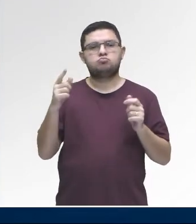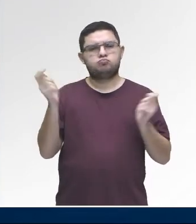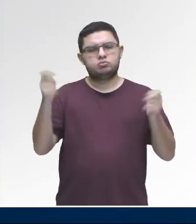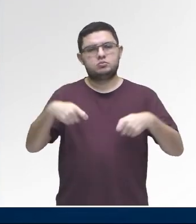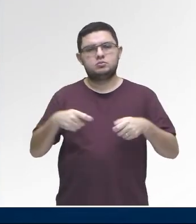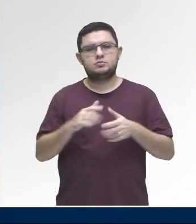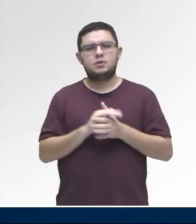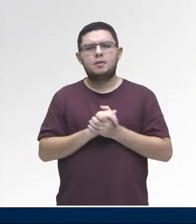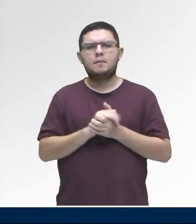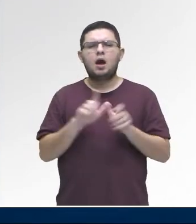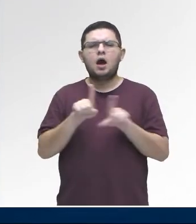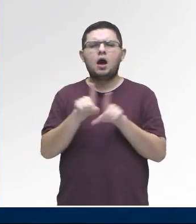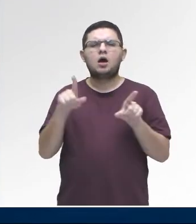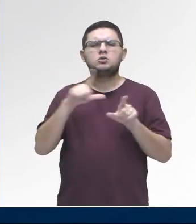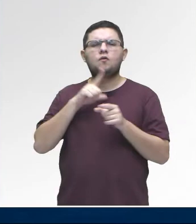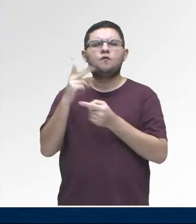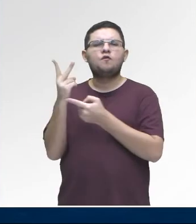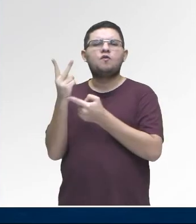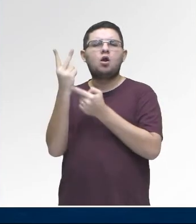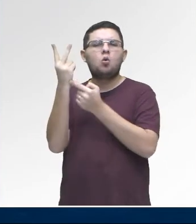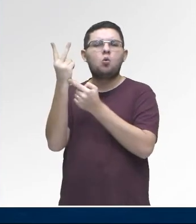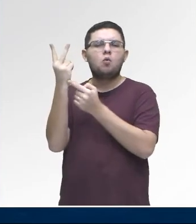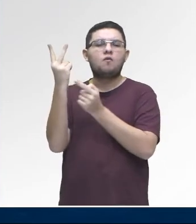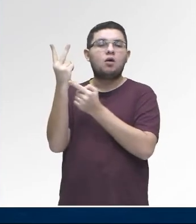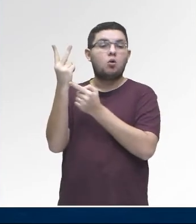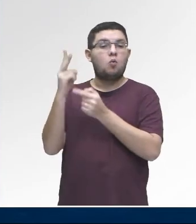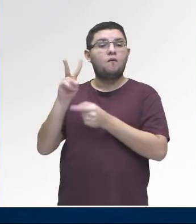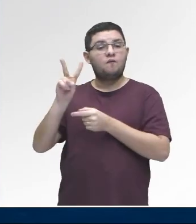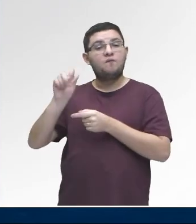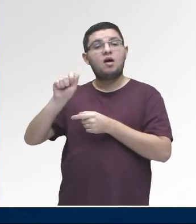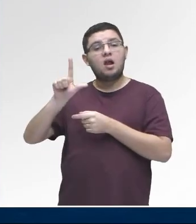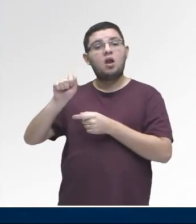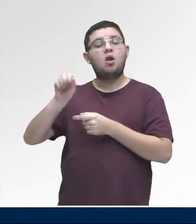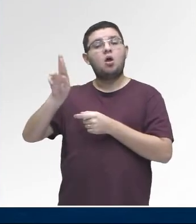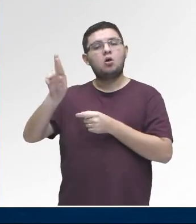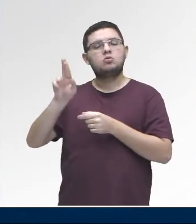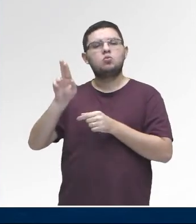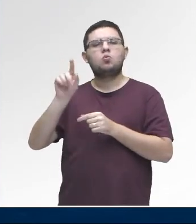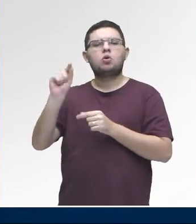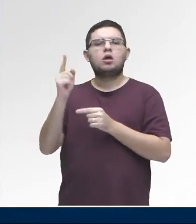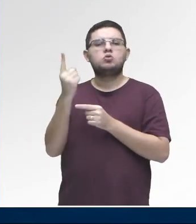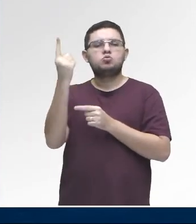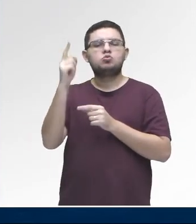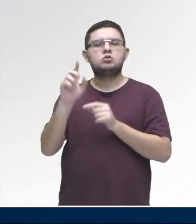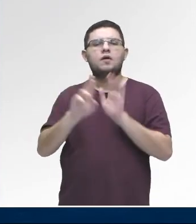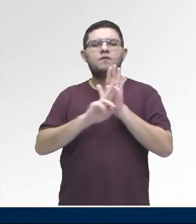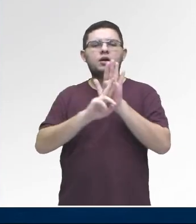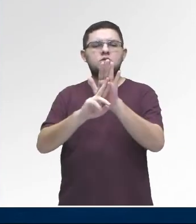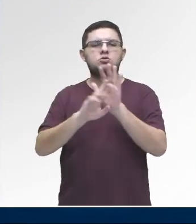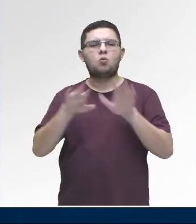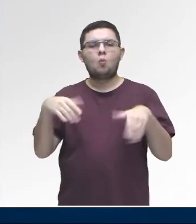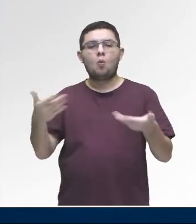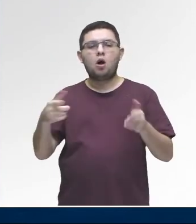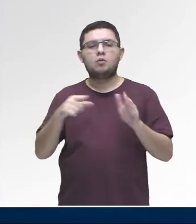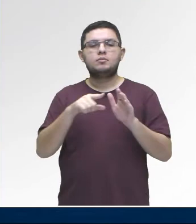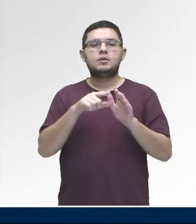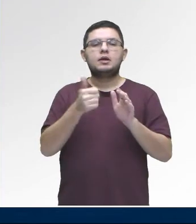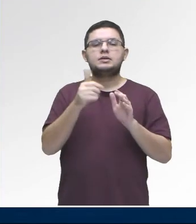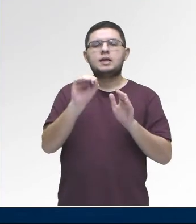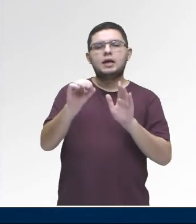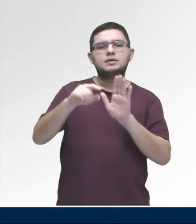um valor referencial, tá bom? Que a química adota, que é 10 a menos 5.